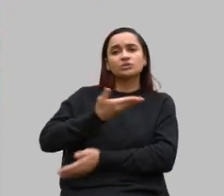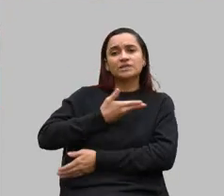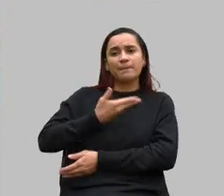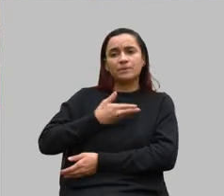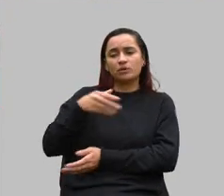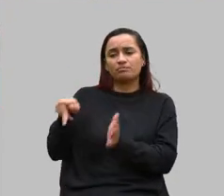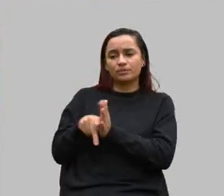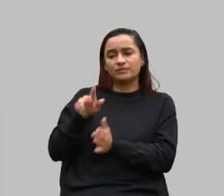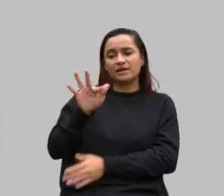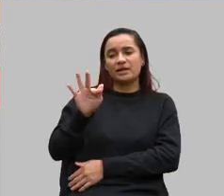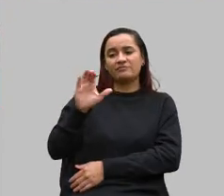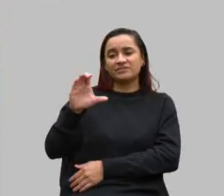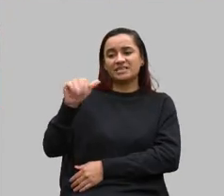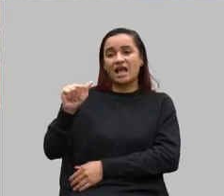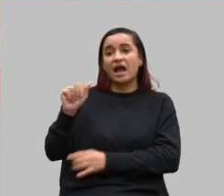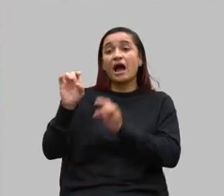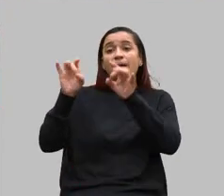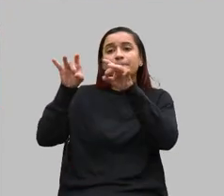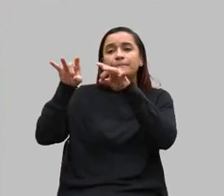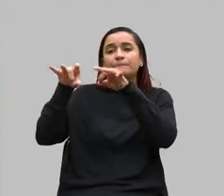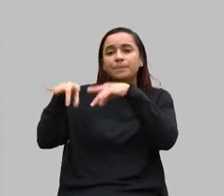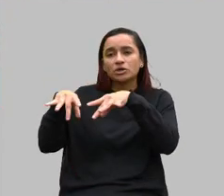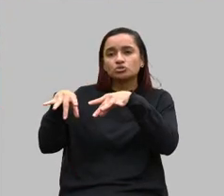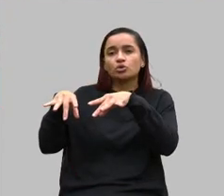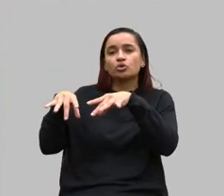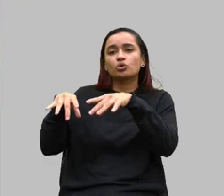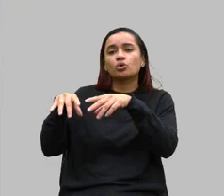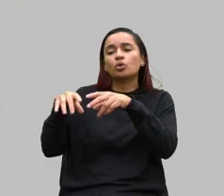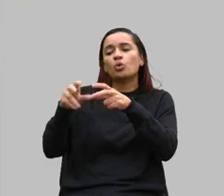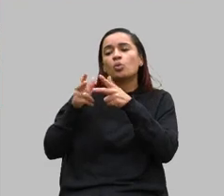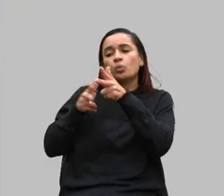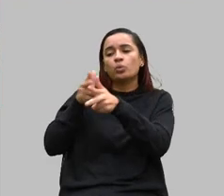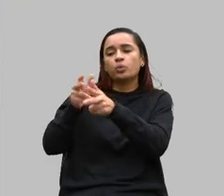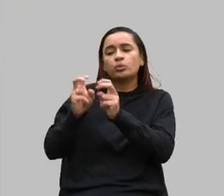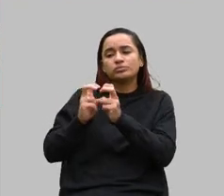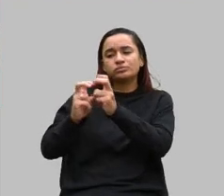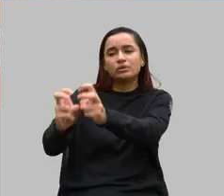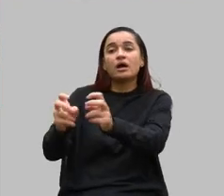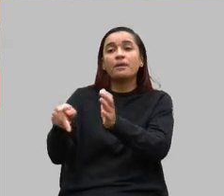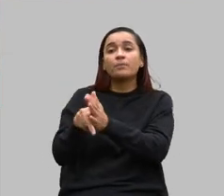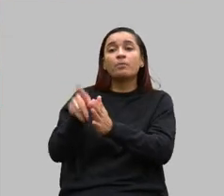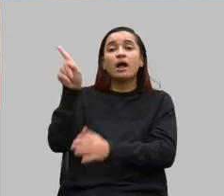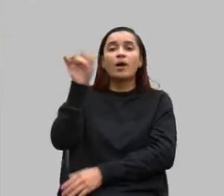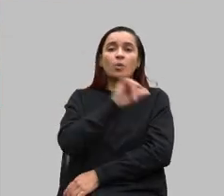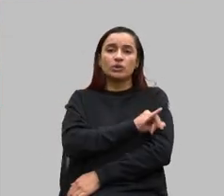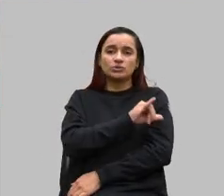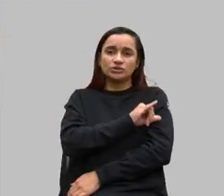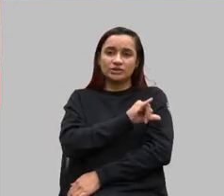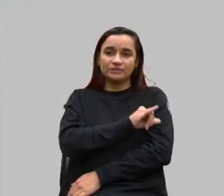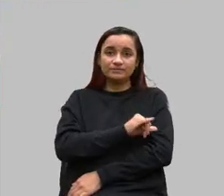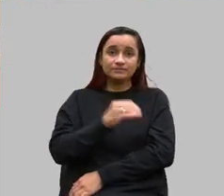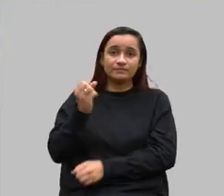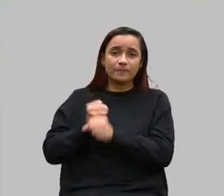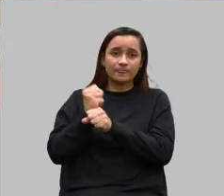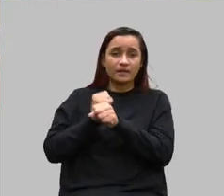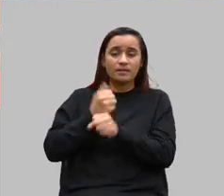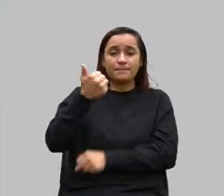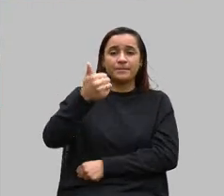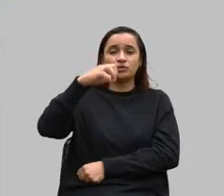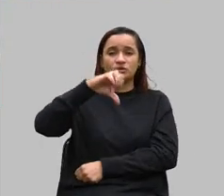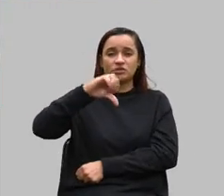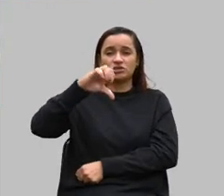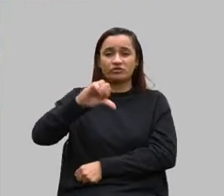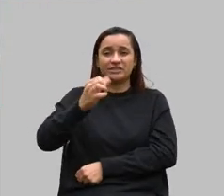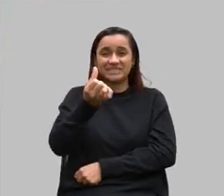dizer do abandono que a FCA fez com as linhas do Rio de Janeiro em 1996 quando isso foi concessionado